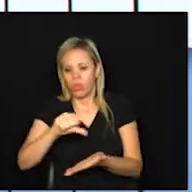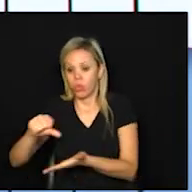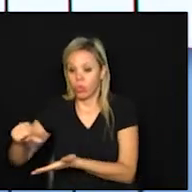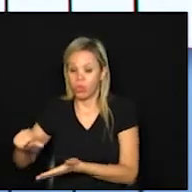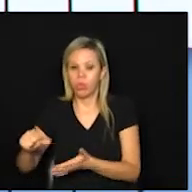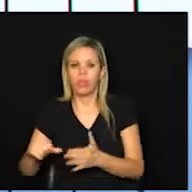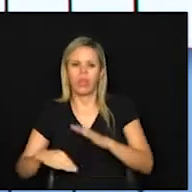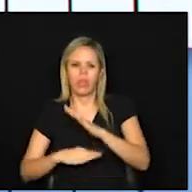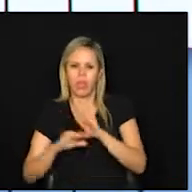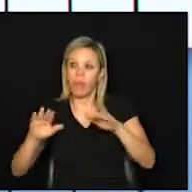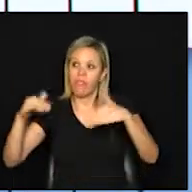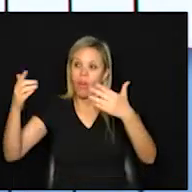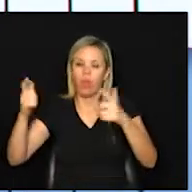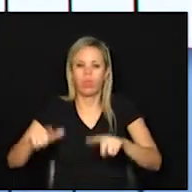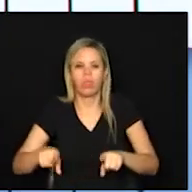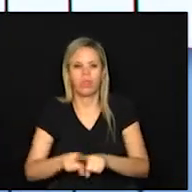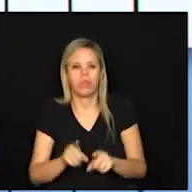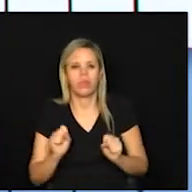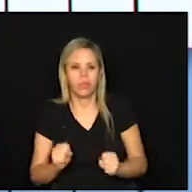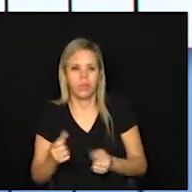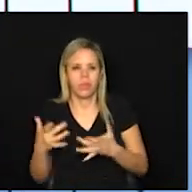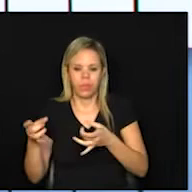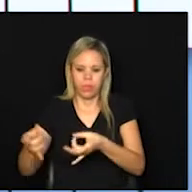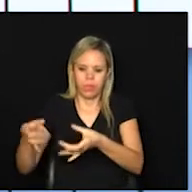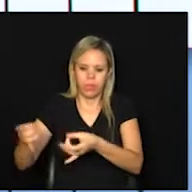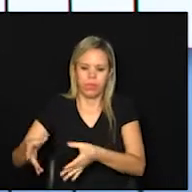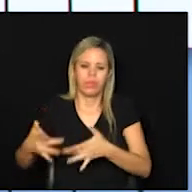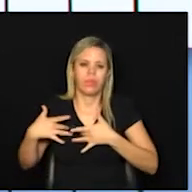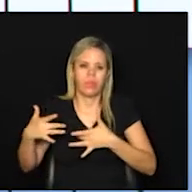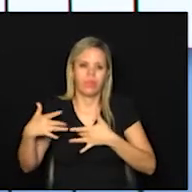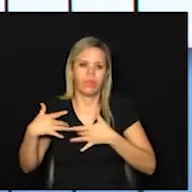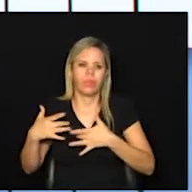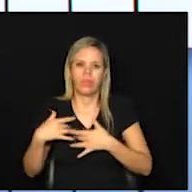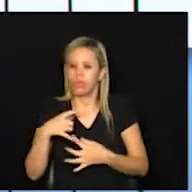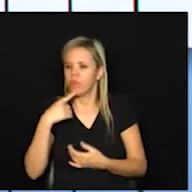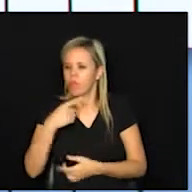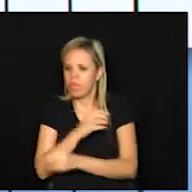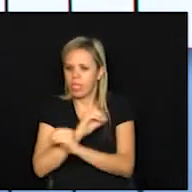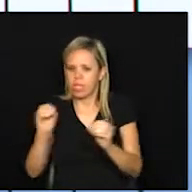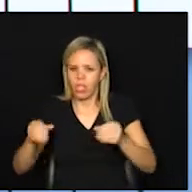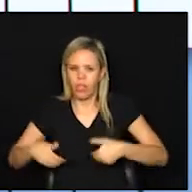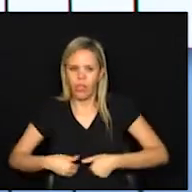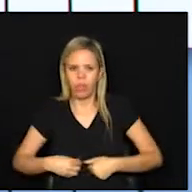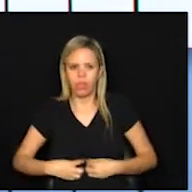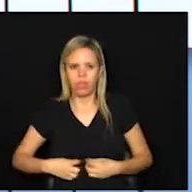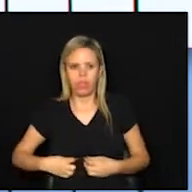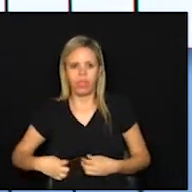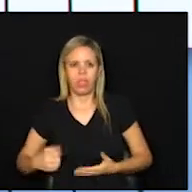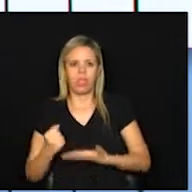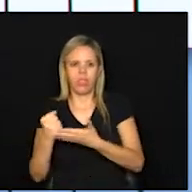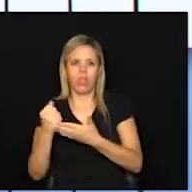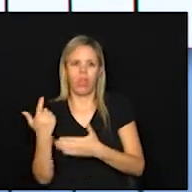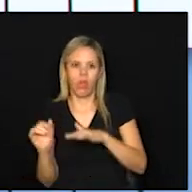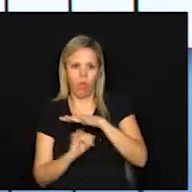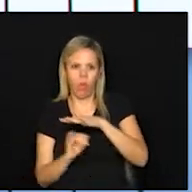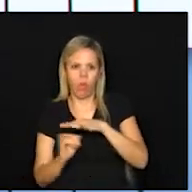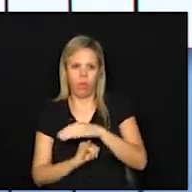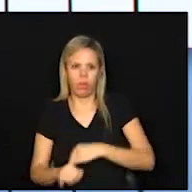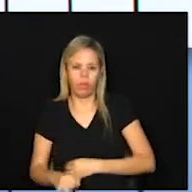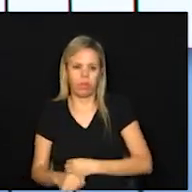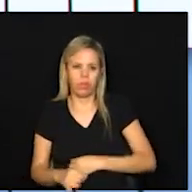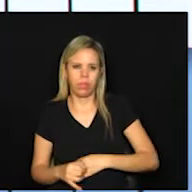fora a Câmara Municipal, que você pode deixar a sua doação para o Campinas Sem Fome ou mesmo ajudar uma